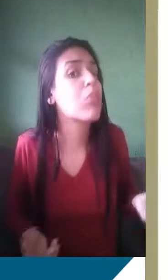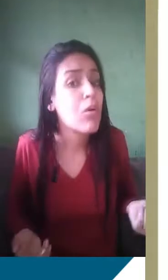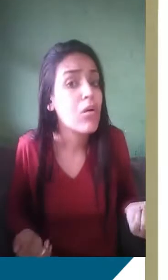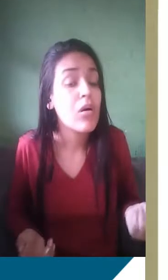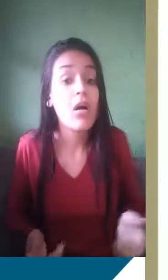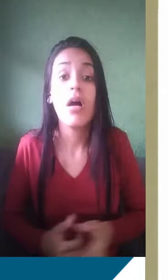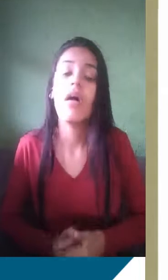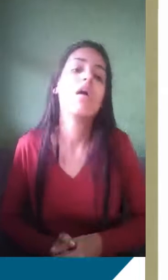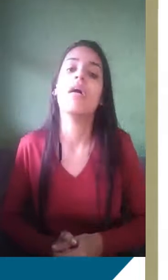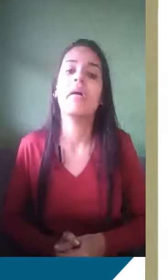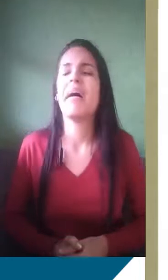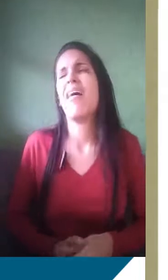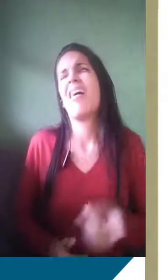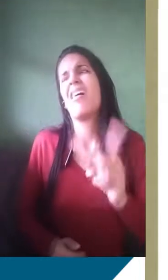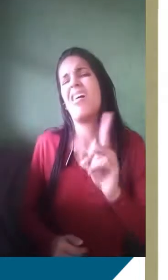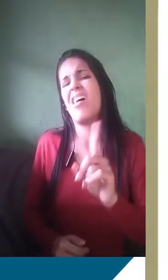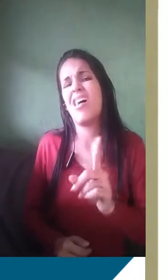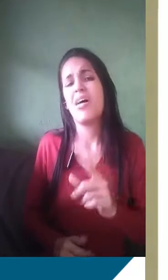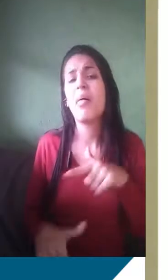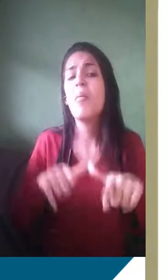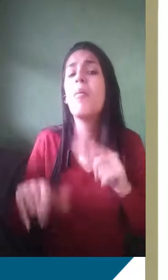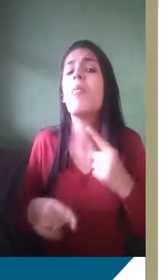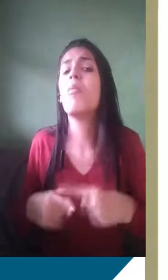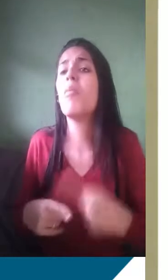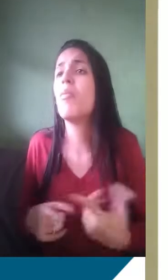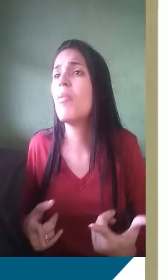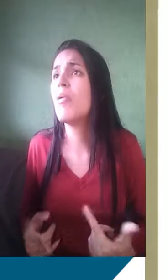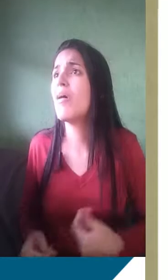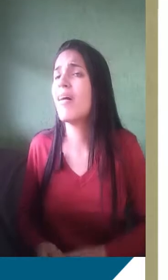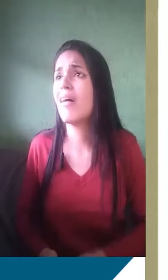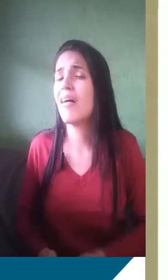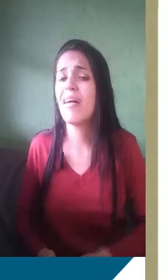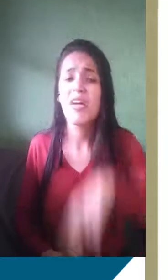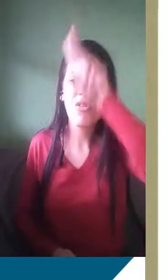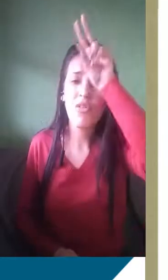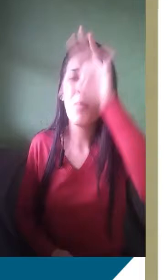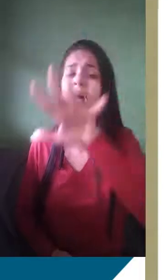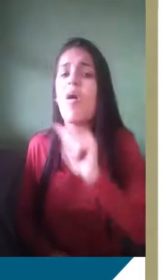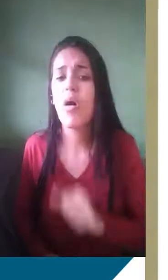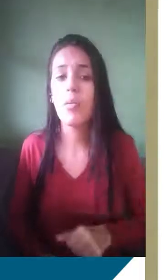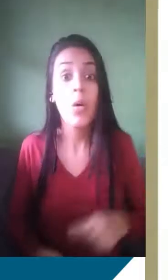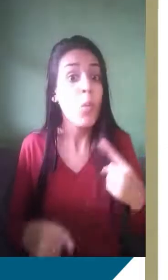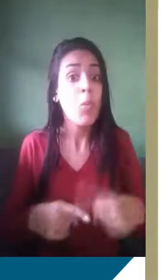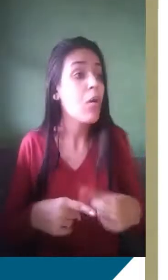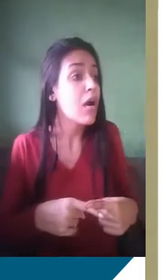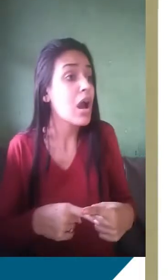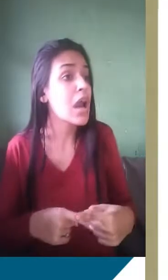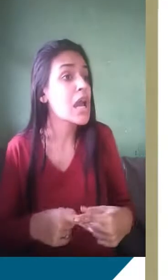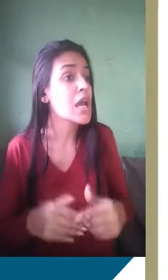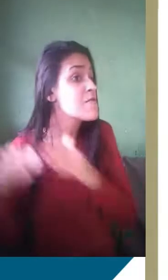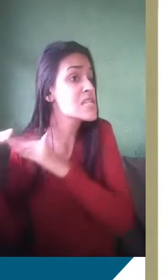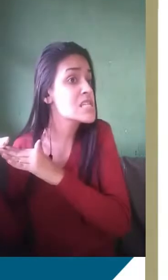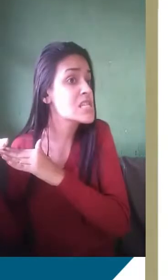come tudo. Mas como é que seu vizinho italiano não tem formiga no sítio? É que ele mata. E por que você não